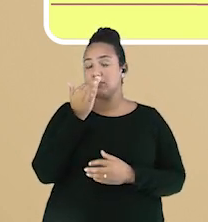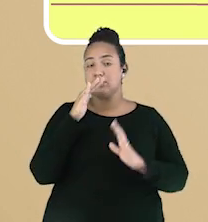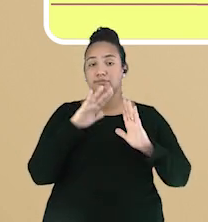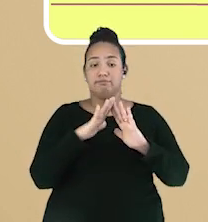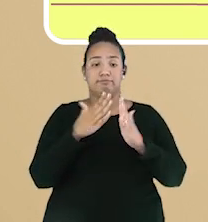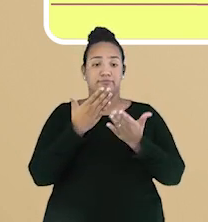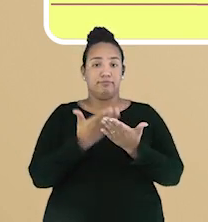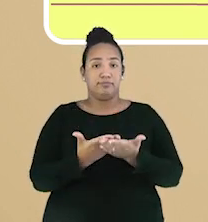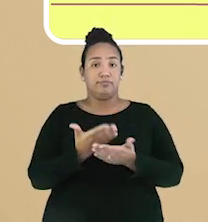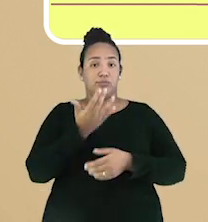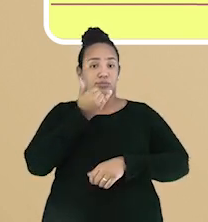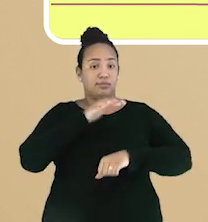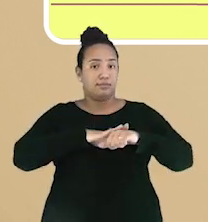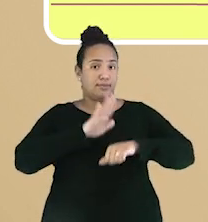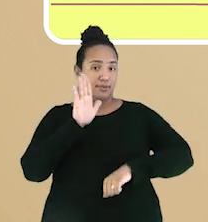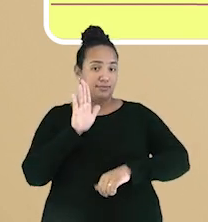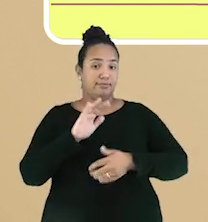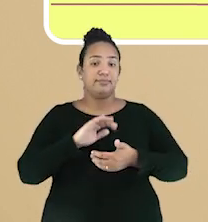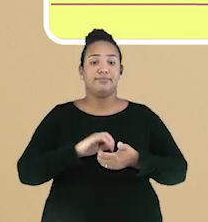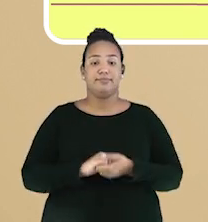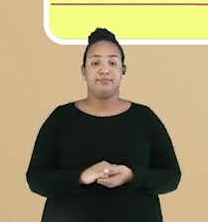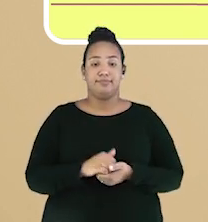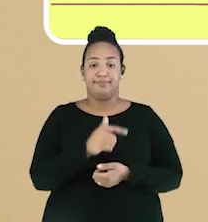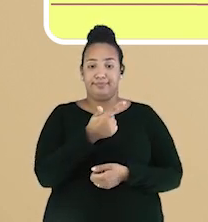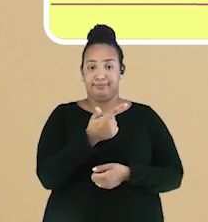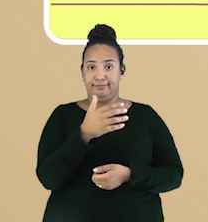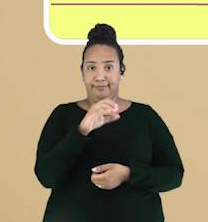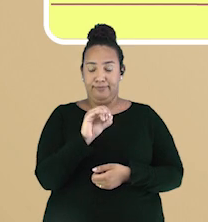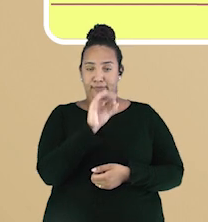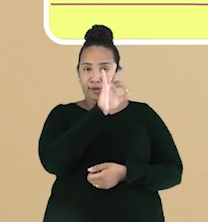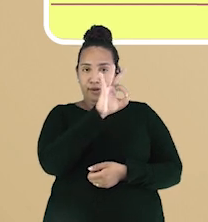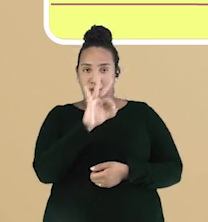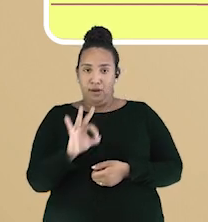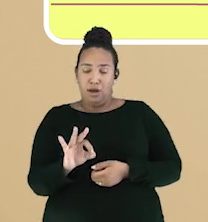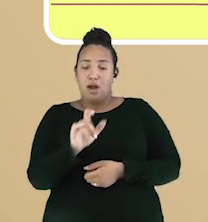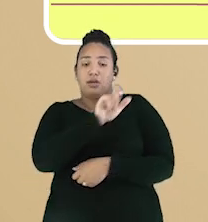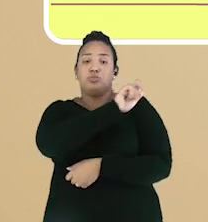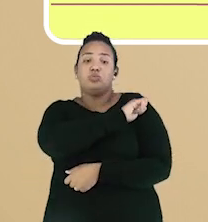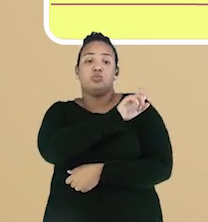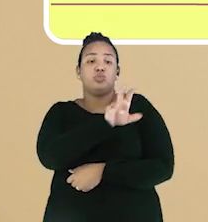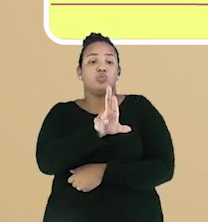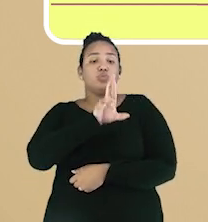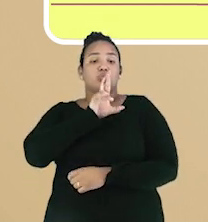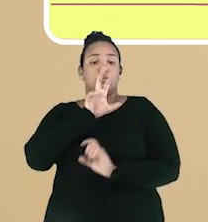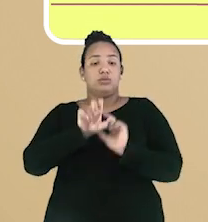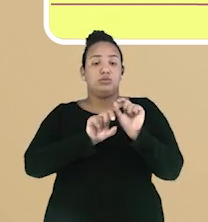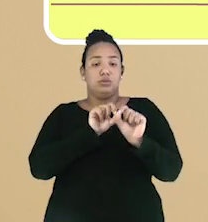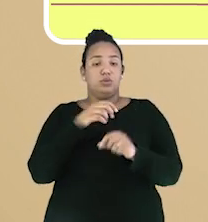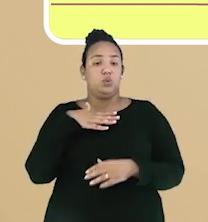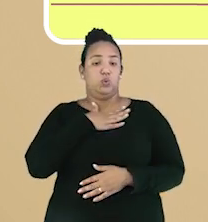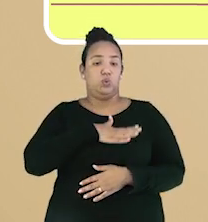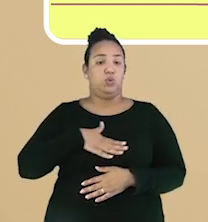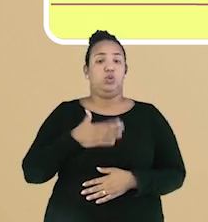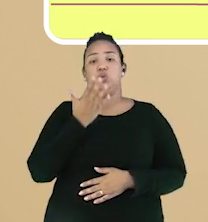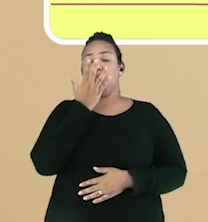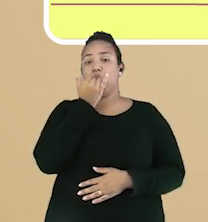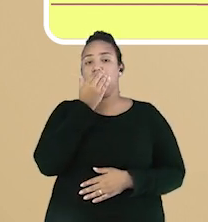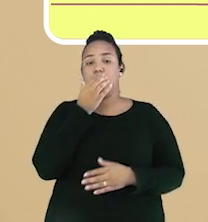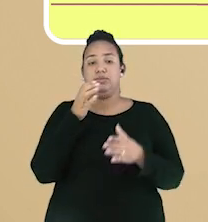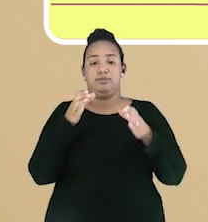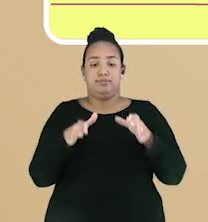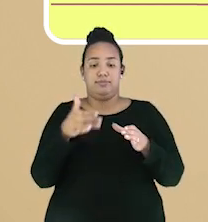na escola. 70% dos alunos responderam que preferem consumir torta de